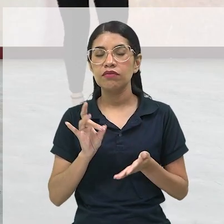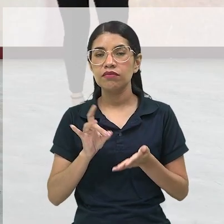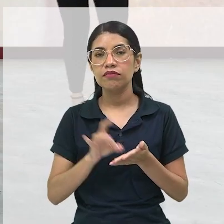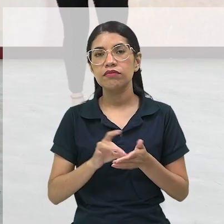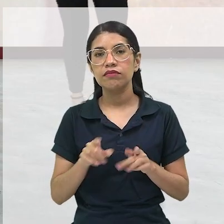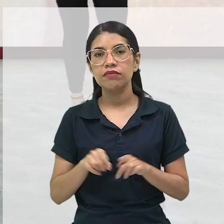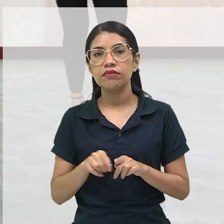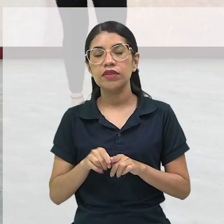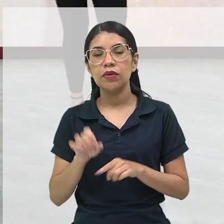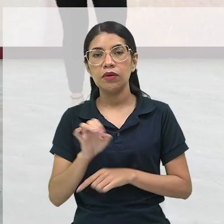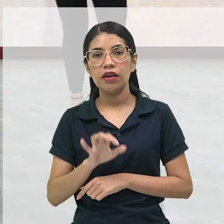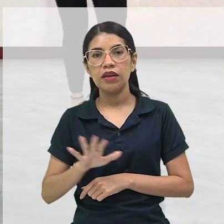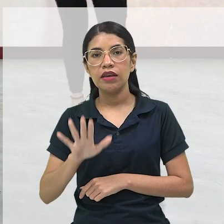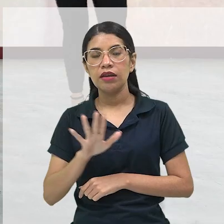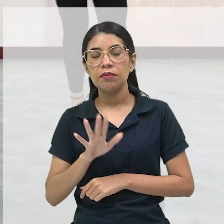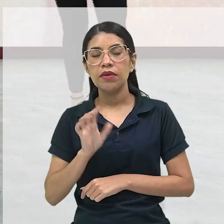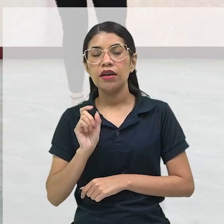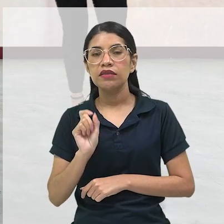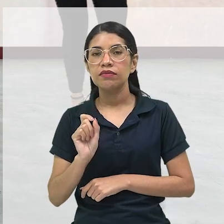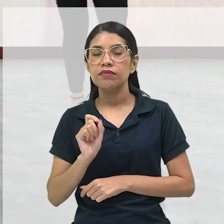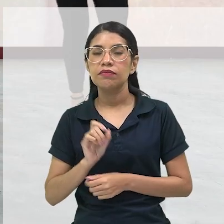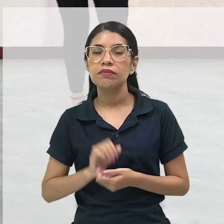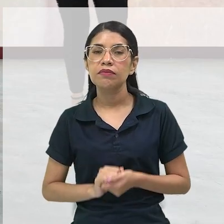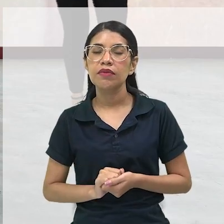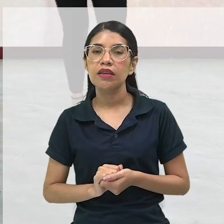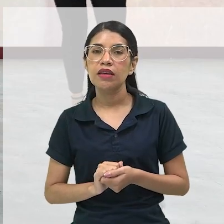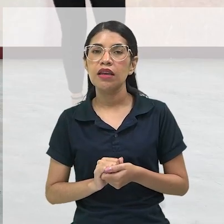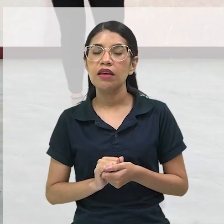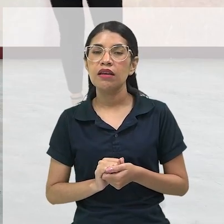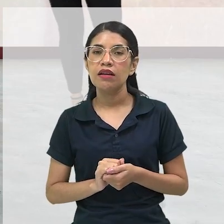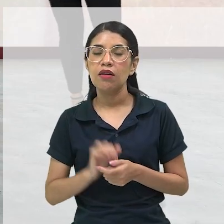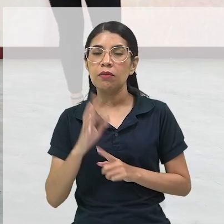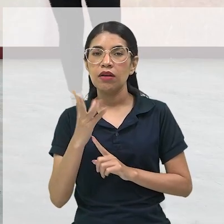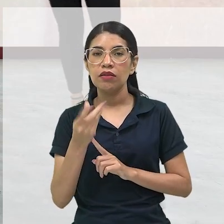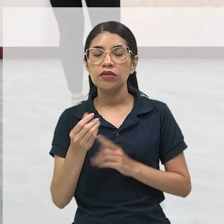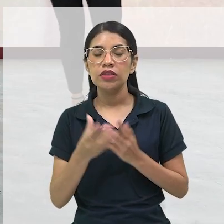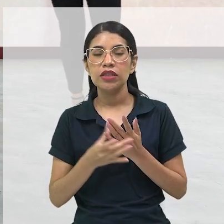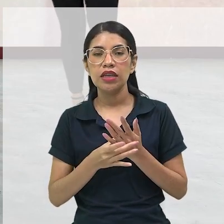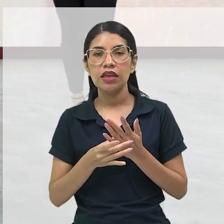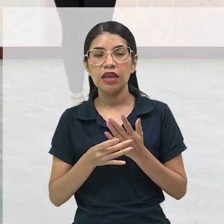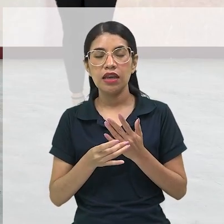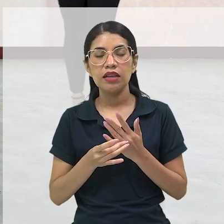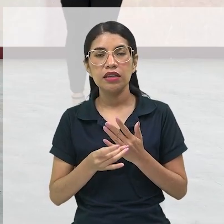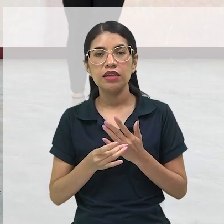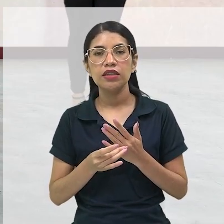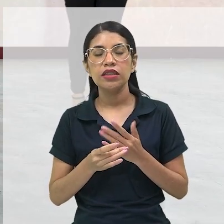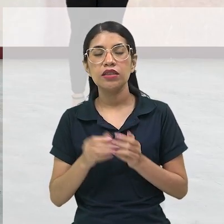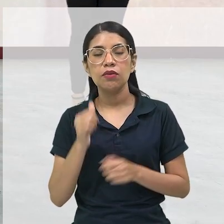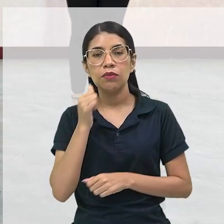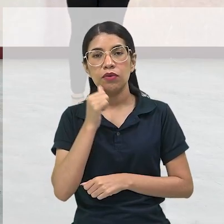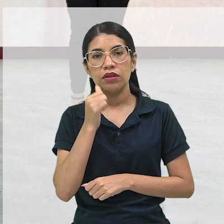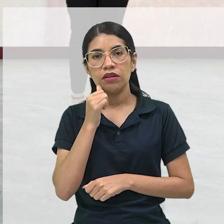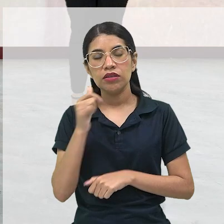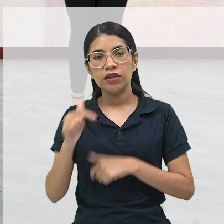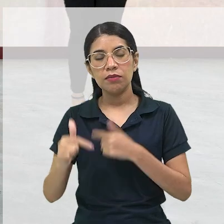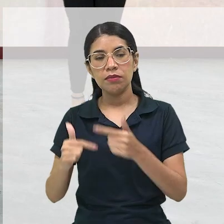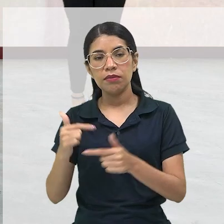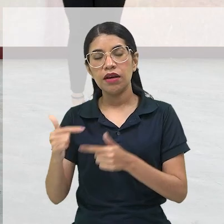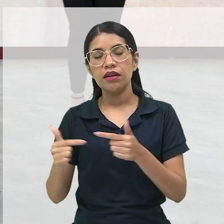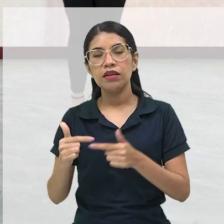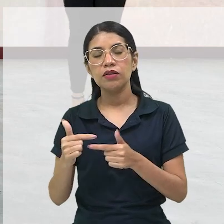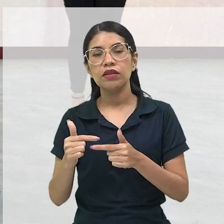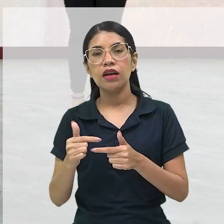tem a imagem de uma obra realista, que seriam as respigadoras, né, que são mulheres trabalhando ali